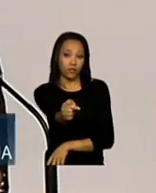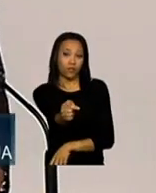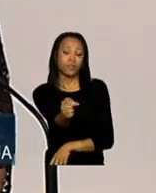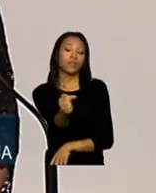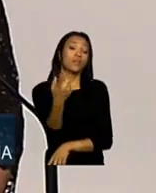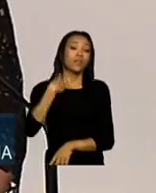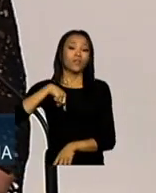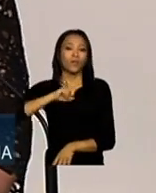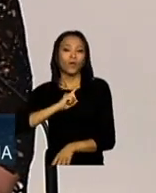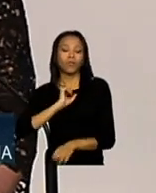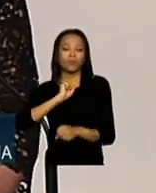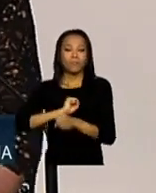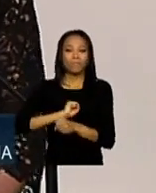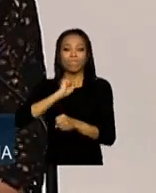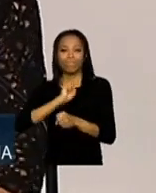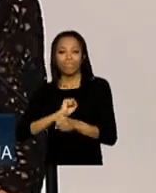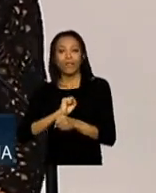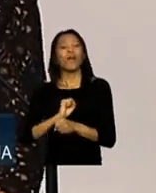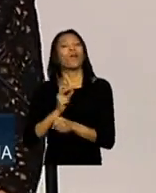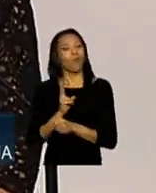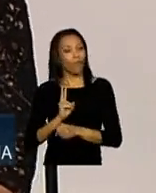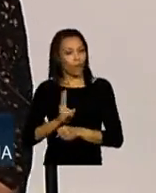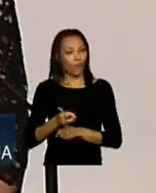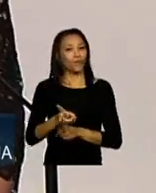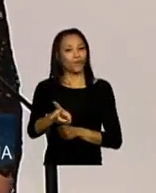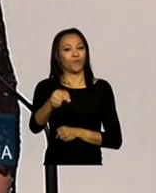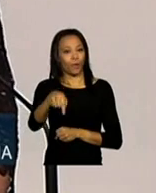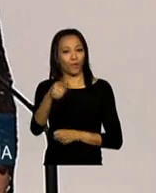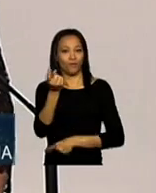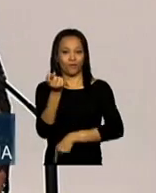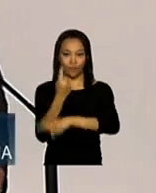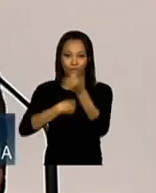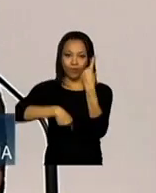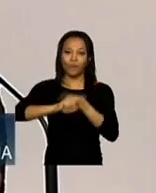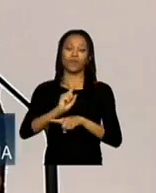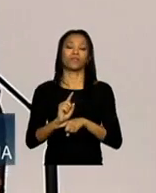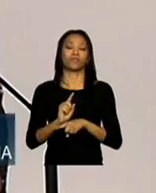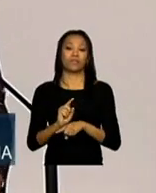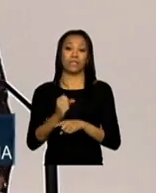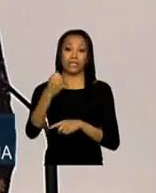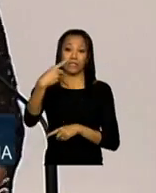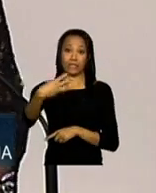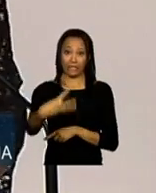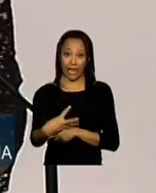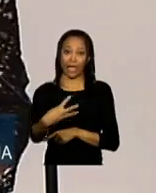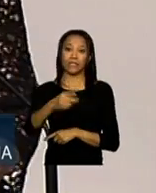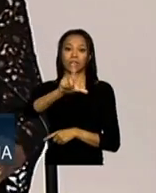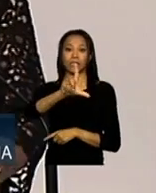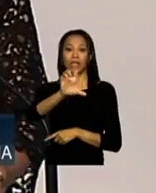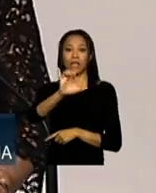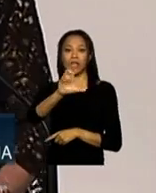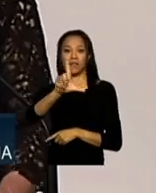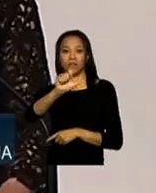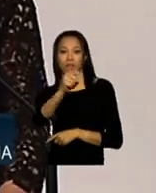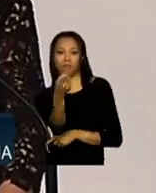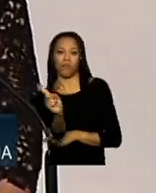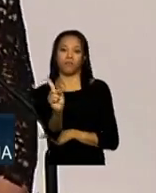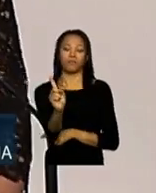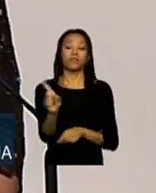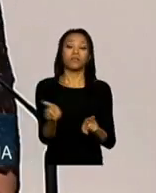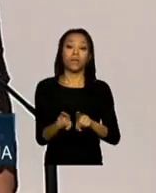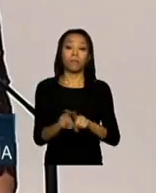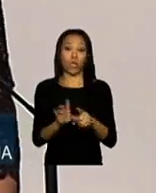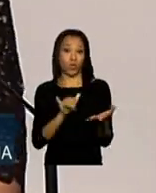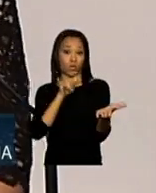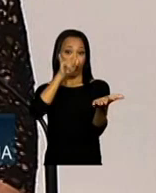nossa expectativa é repetir o sucesso destes 3 leilões. Os aeroportos